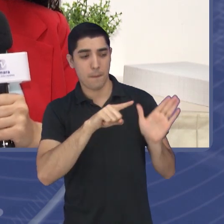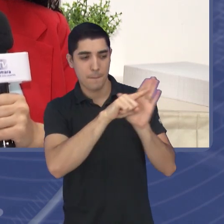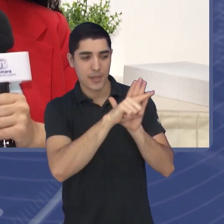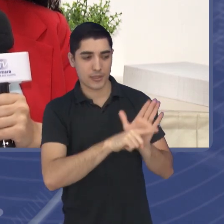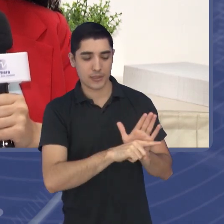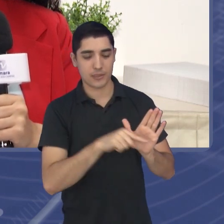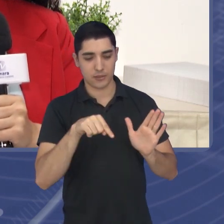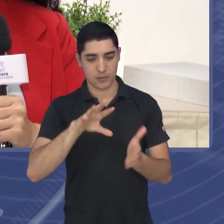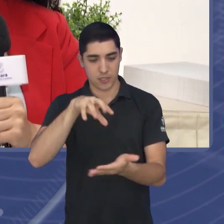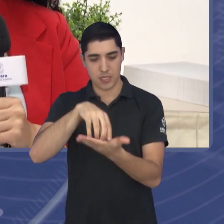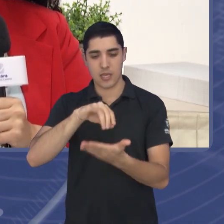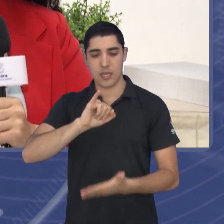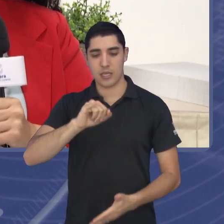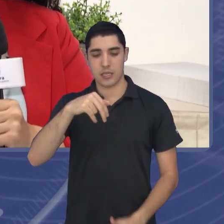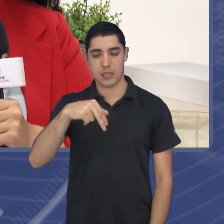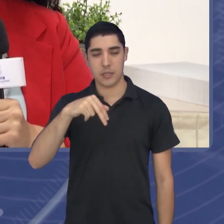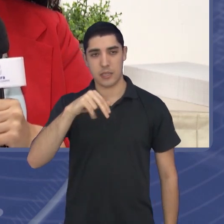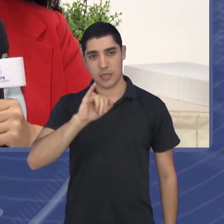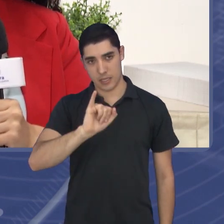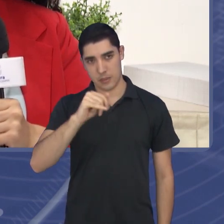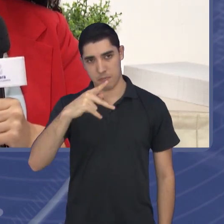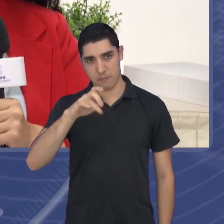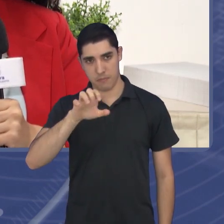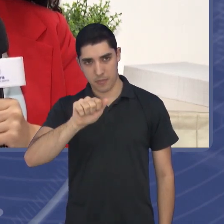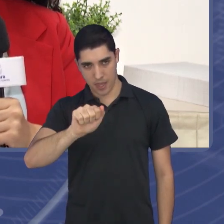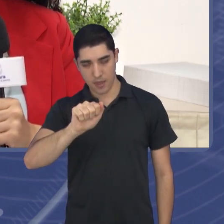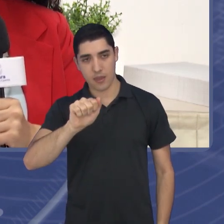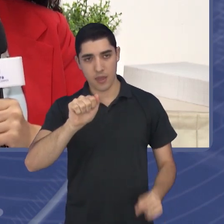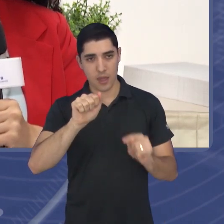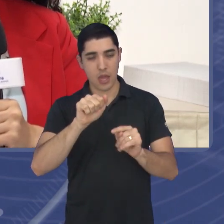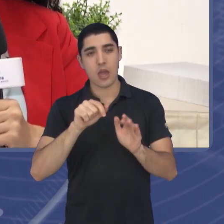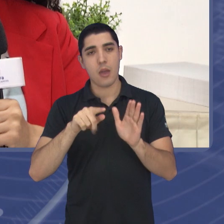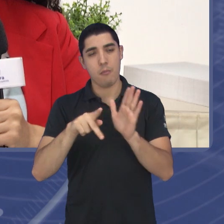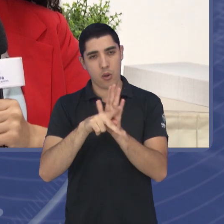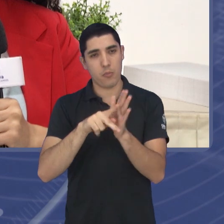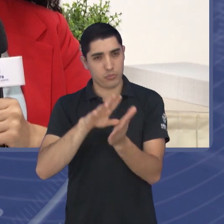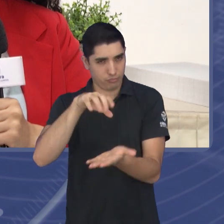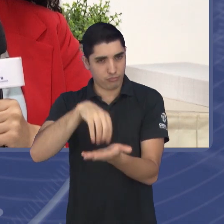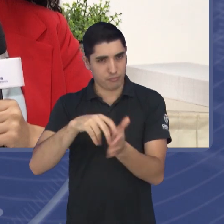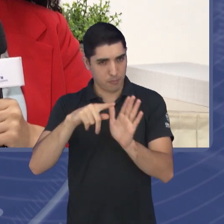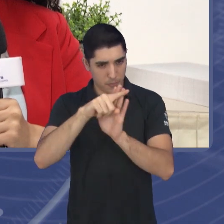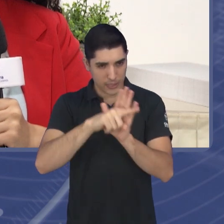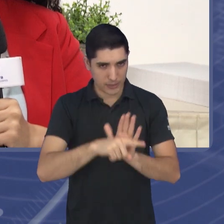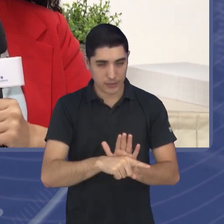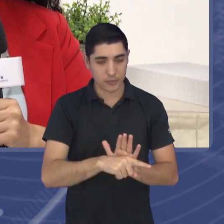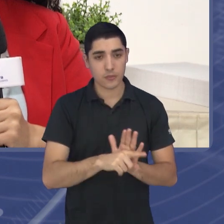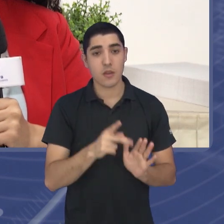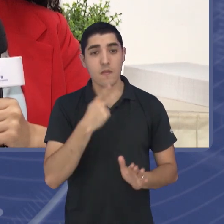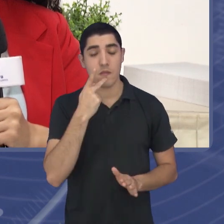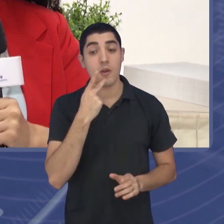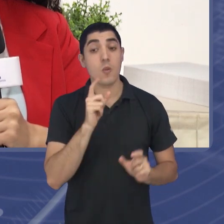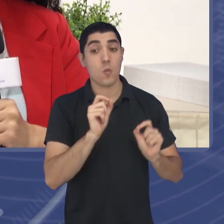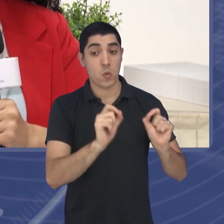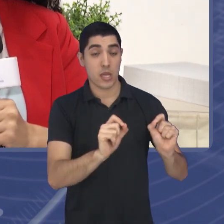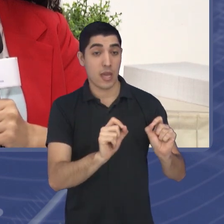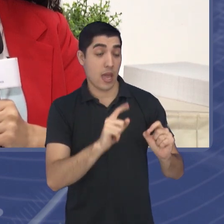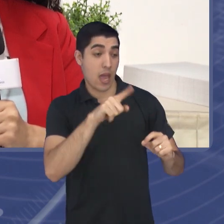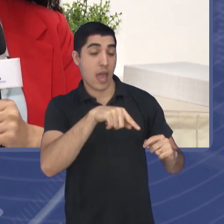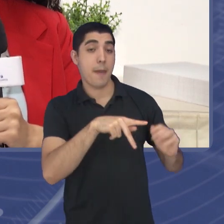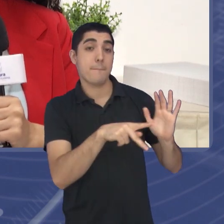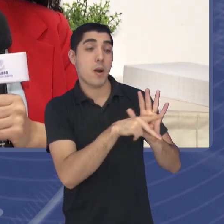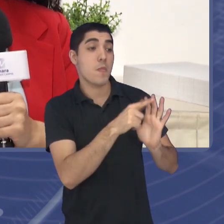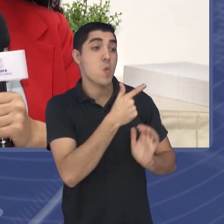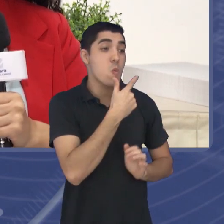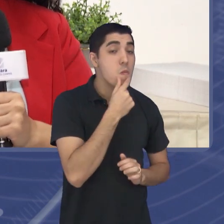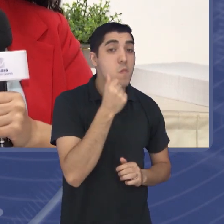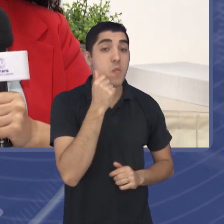né, que é o Instituto de Pesquisa Econômica e Aplicada, intitulada Gênero é o que Importa, evidenciou que o